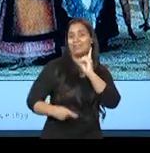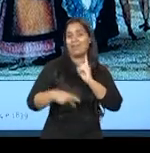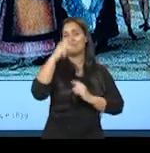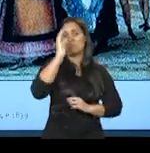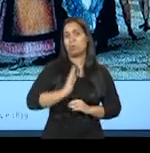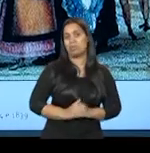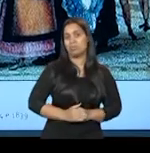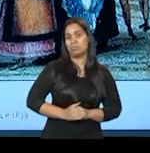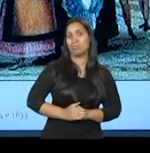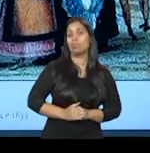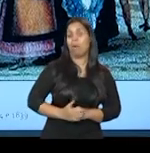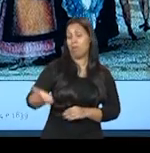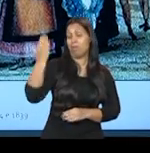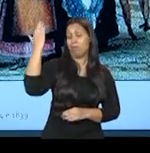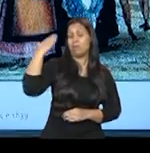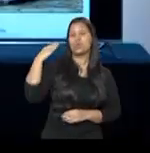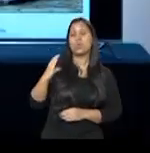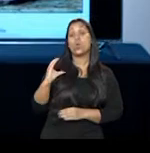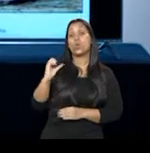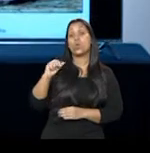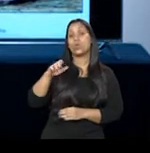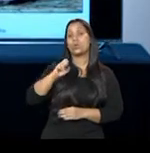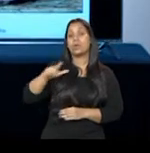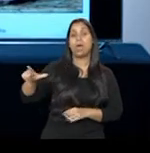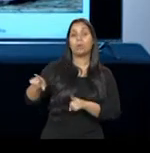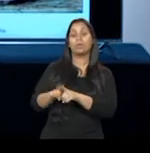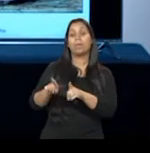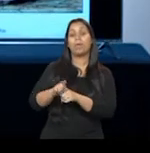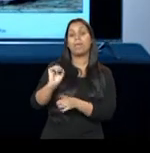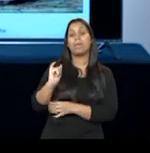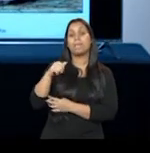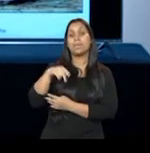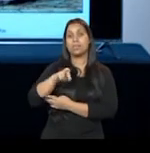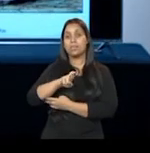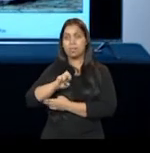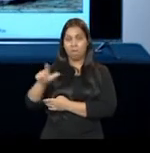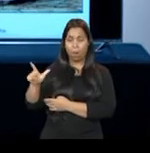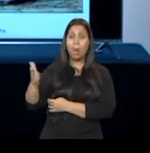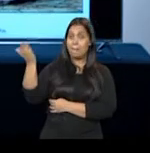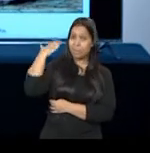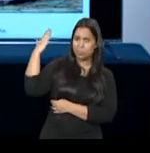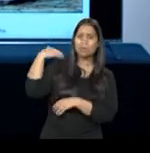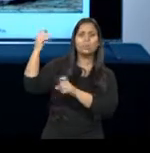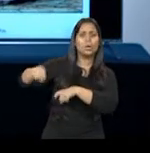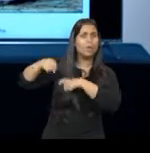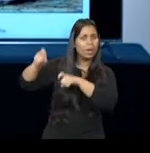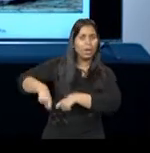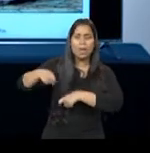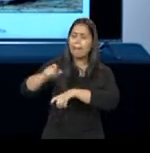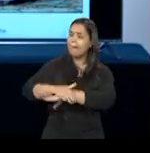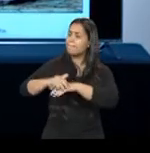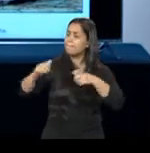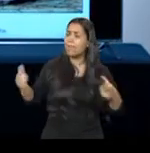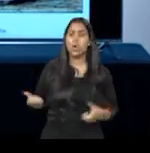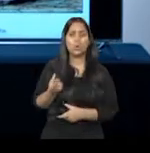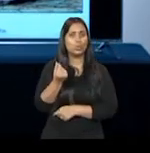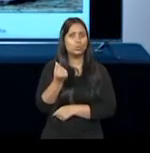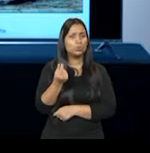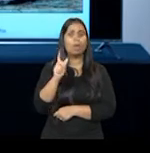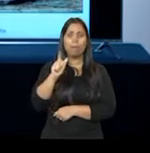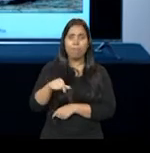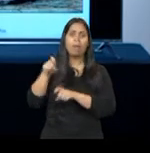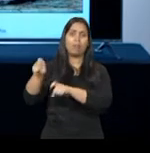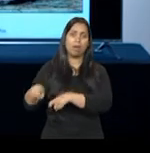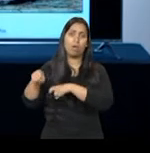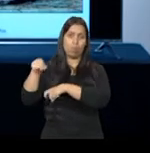período colonial e imperial. A sociedade brasileira era uma sociedade agrária, tá? Grande parte das ações aconteciam